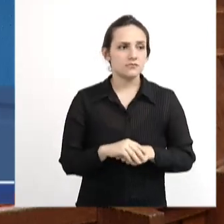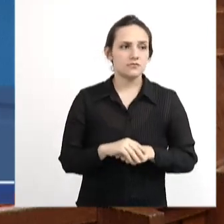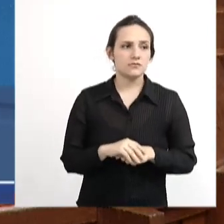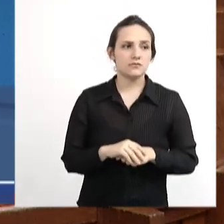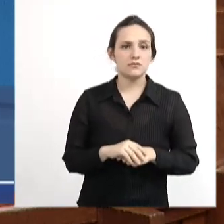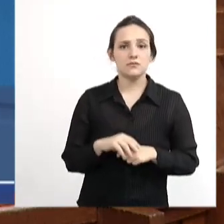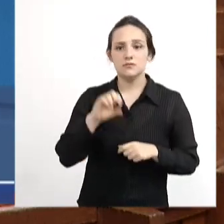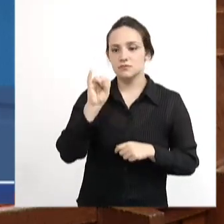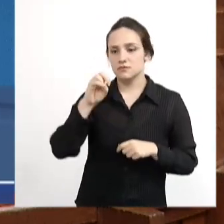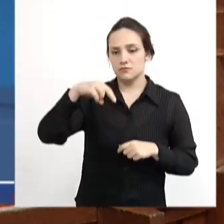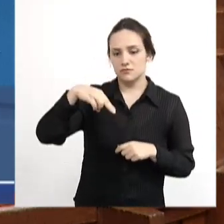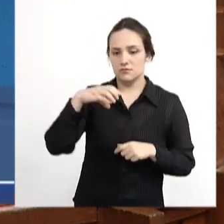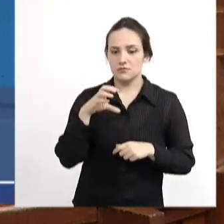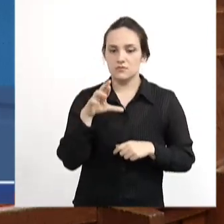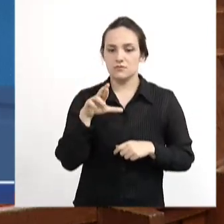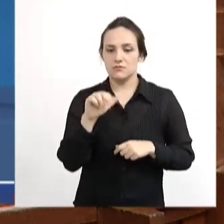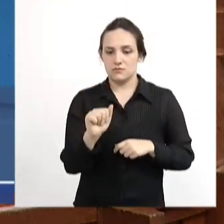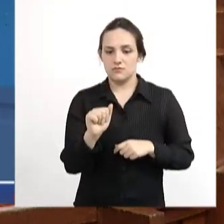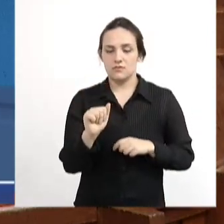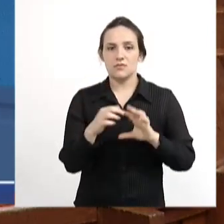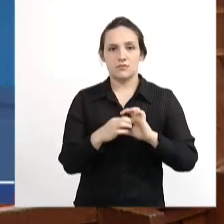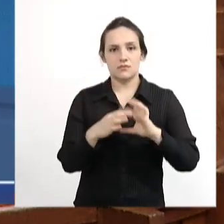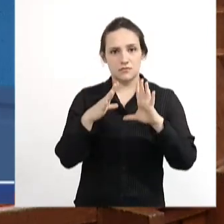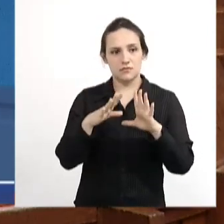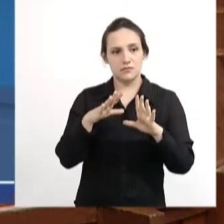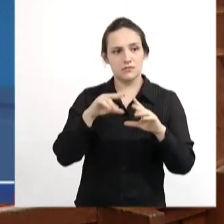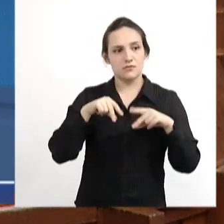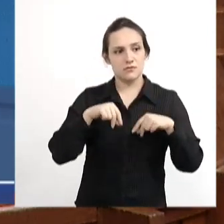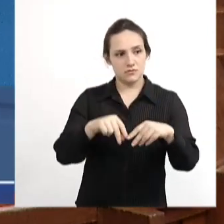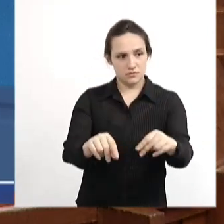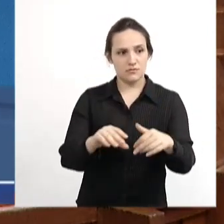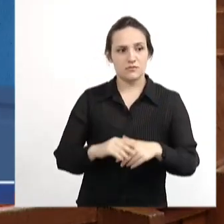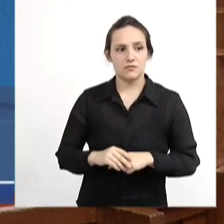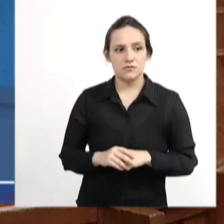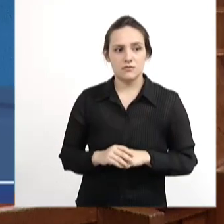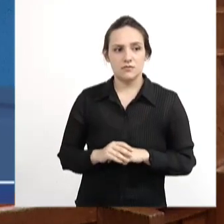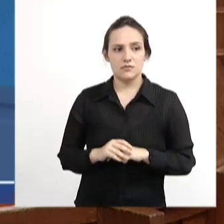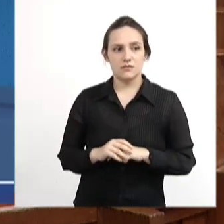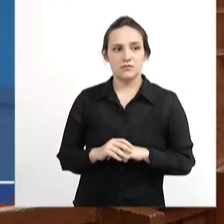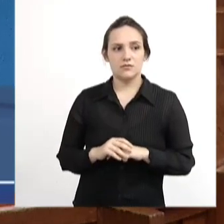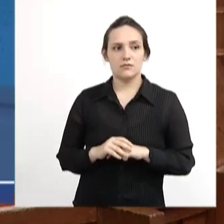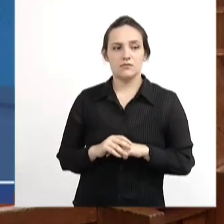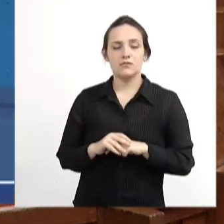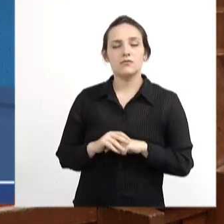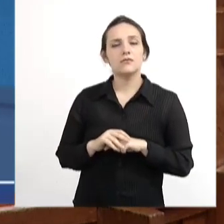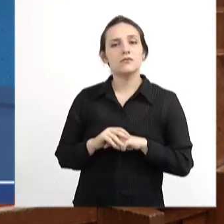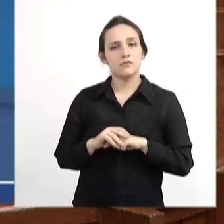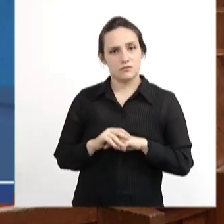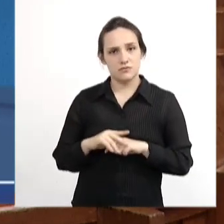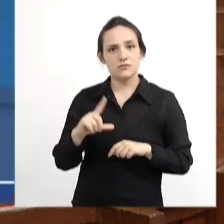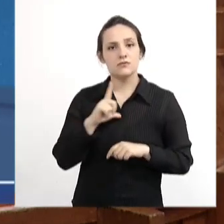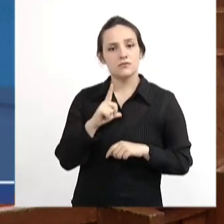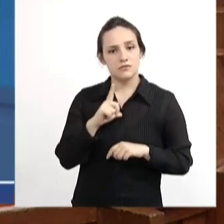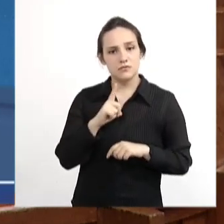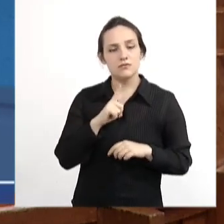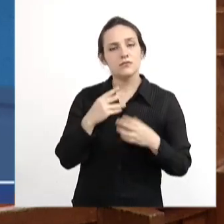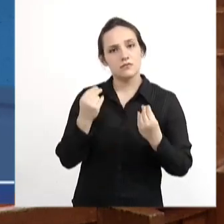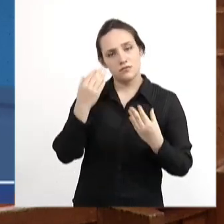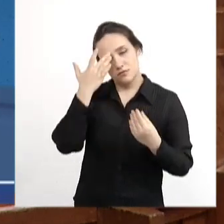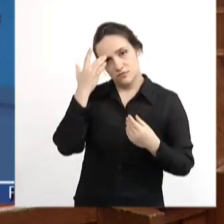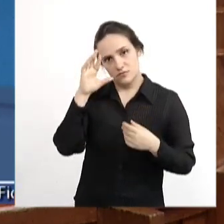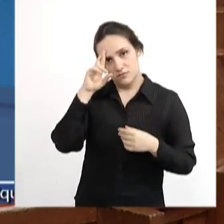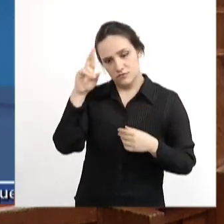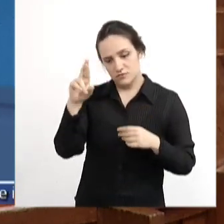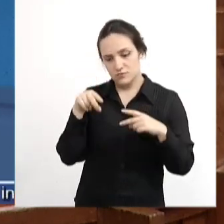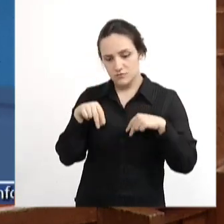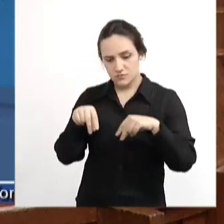do INCRA, do uso da terra. E muitos produtores pequenos venceu o contrato, mas